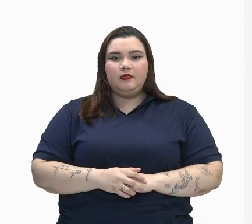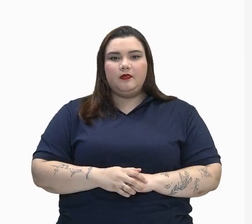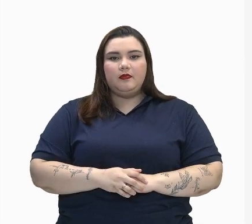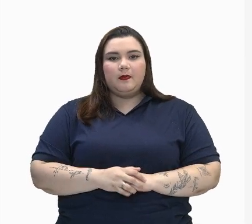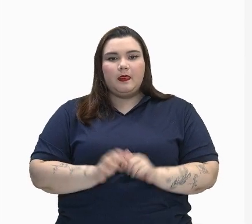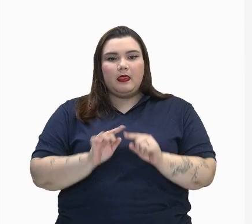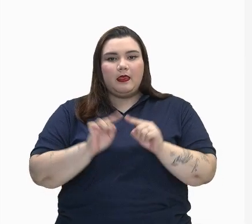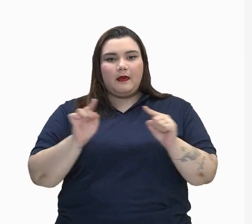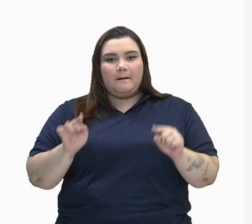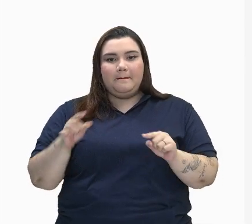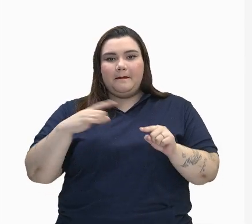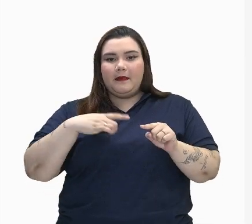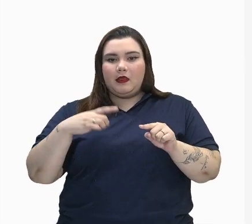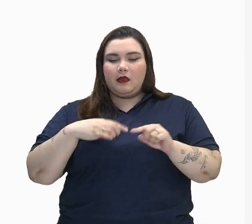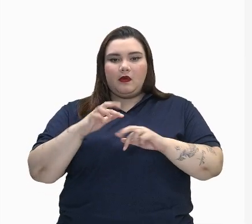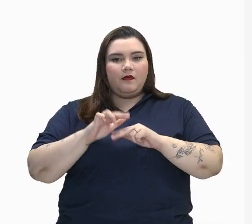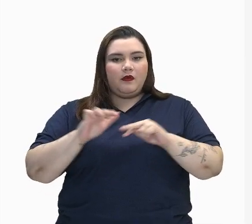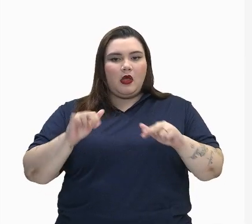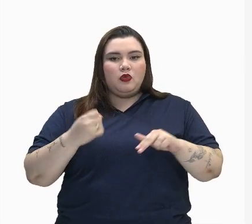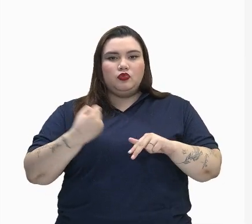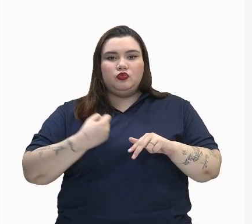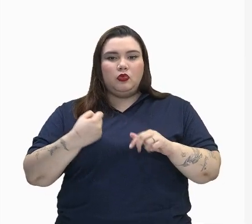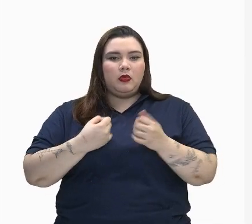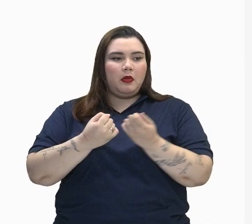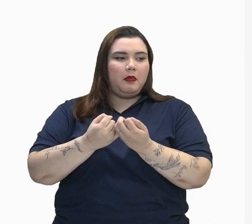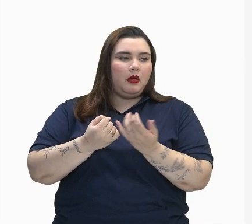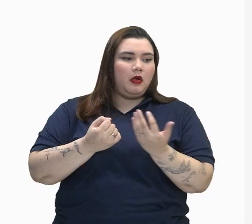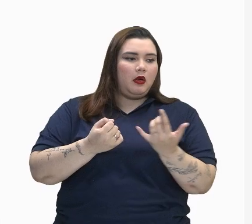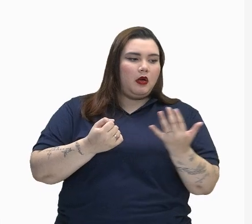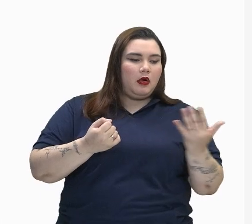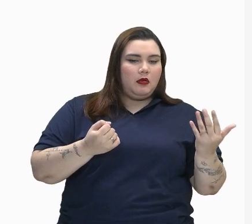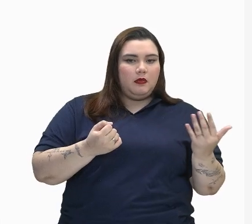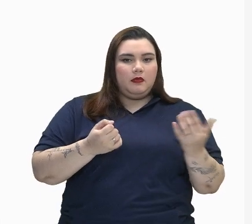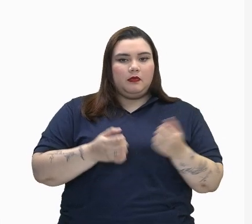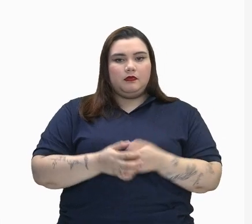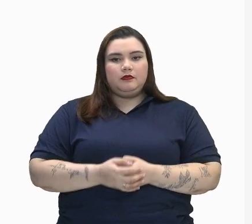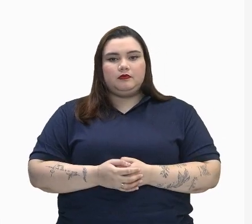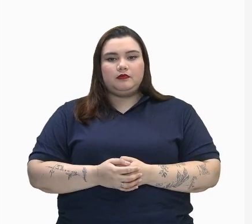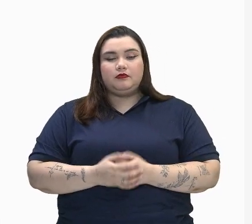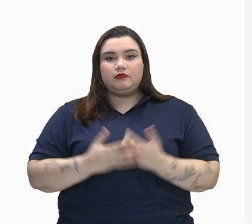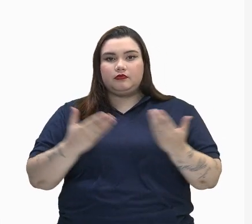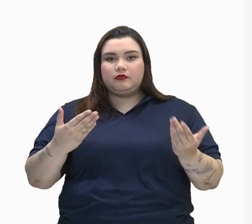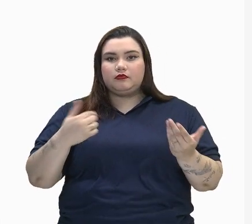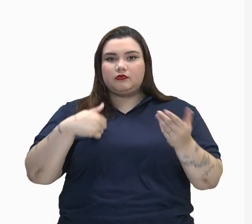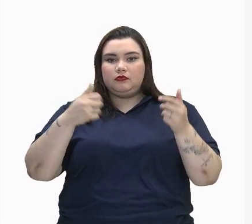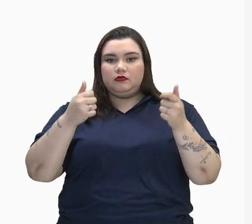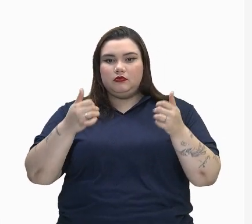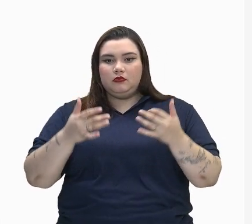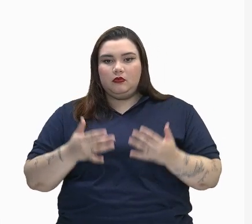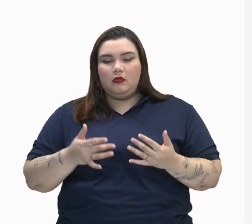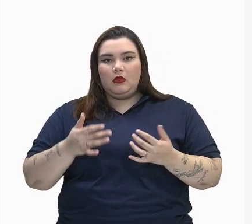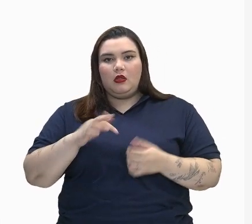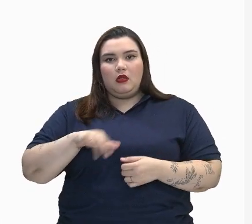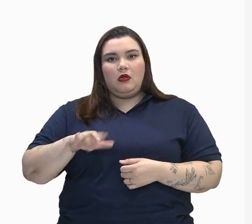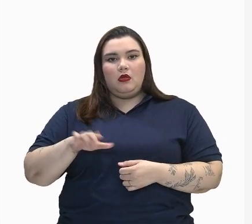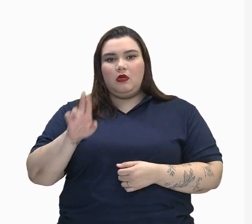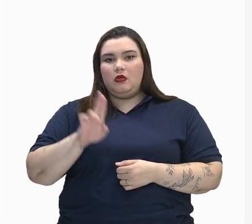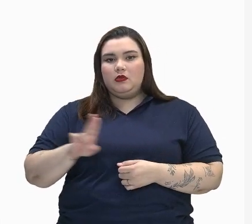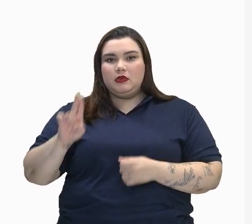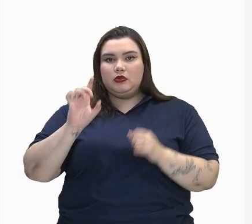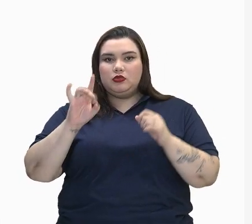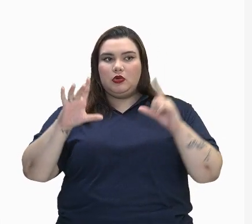Mas ele tem infinitas casas decimais que não se repetem. E, como eu disse, não é usado só na